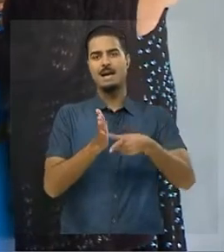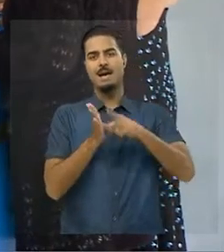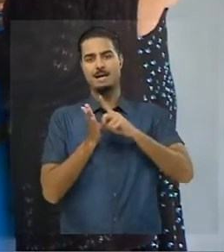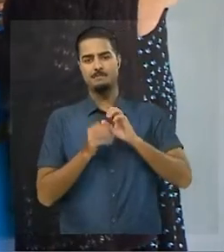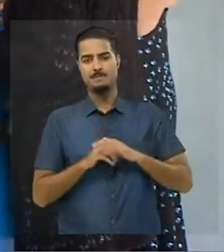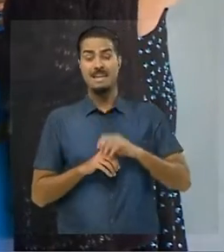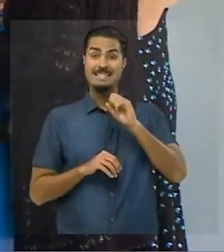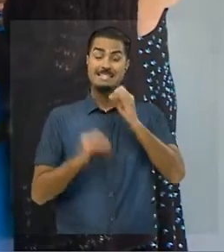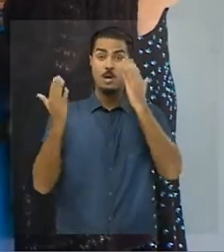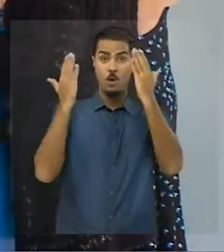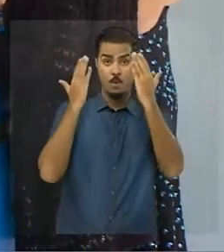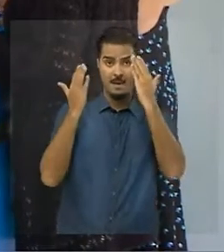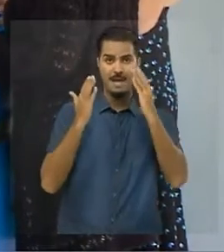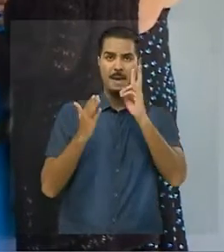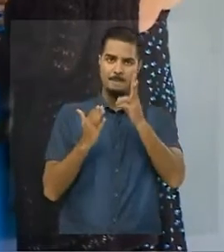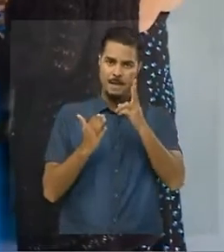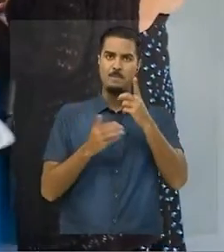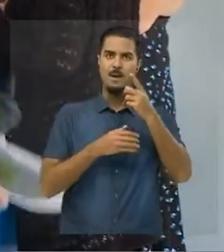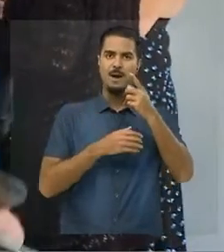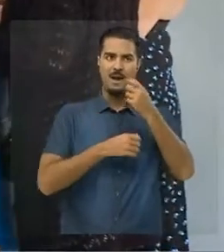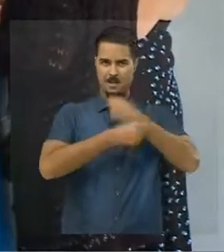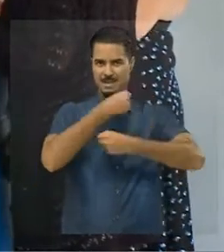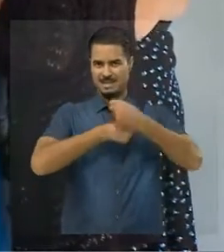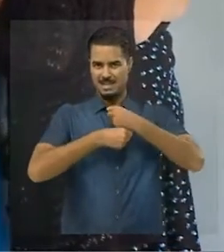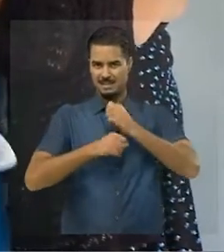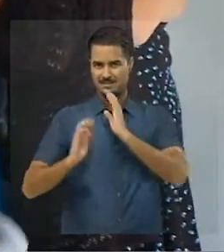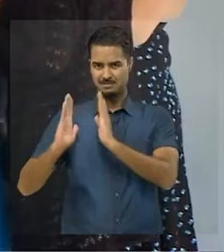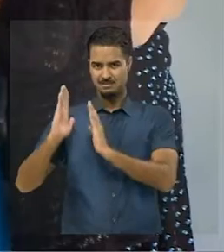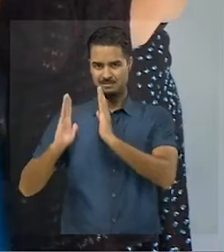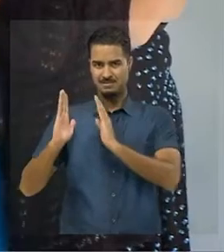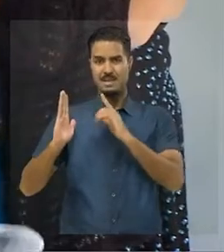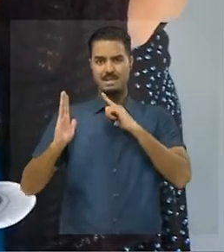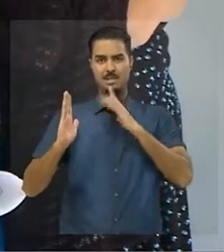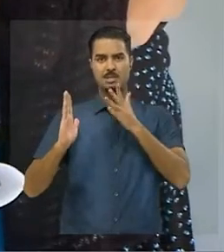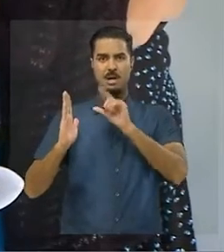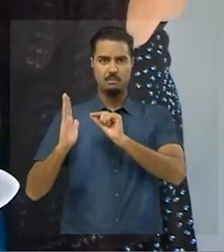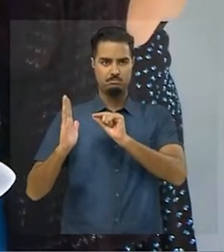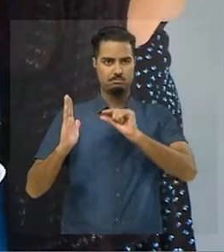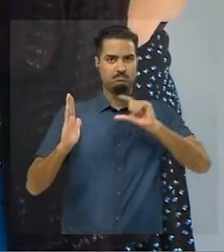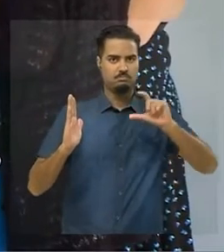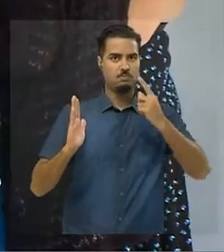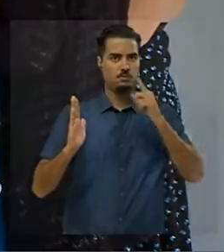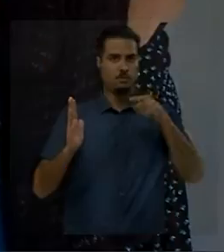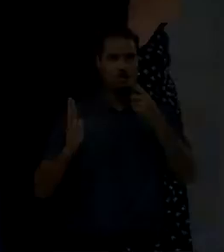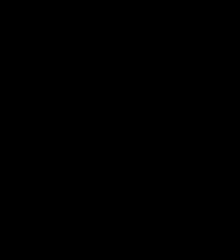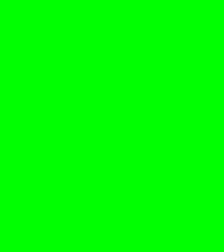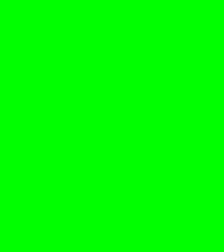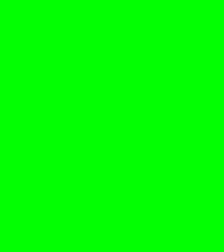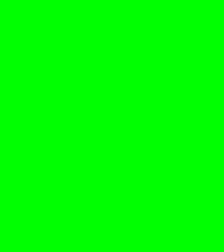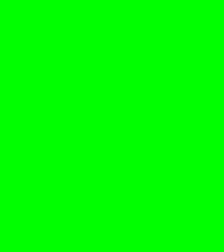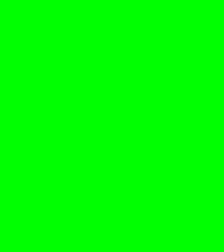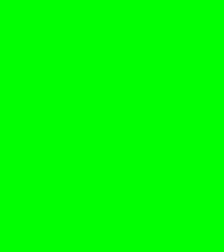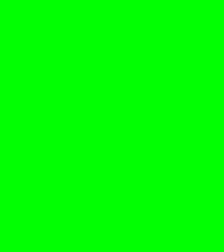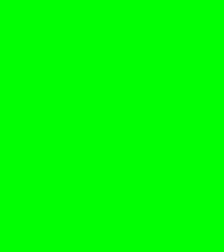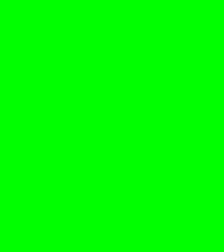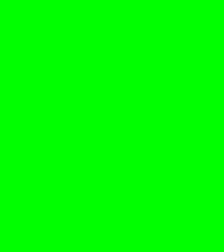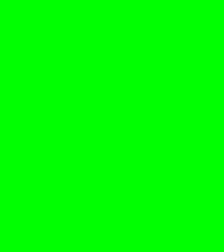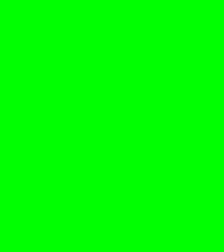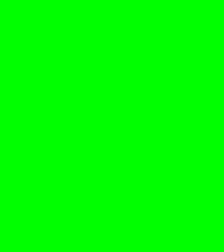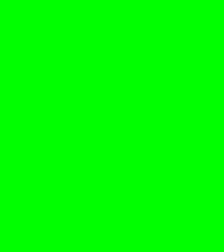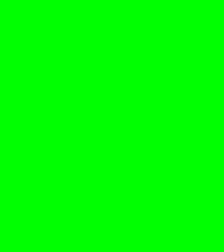gente comparar também o mesmo período do ano anterior, esse número tem um crescimento de 1,1%.